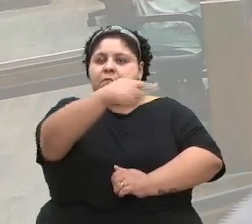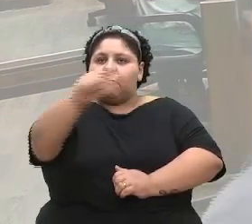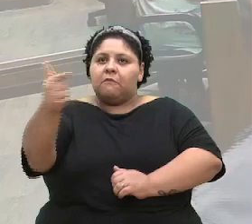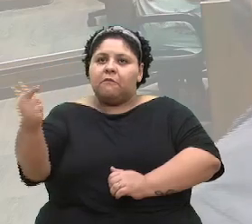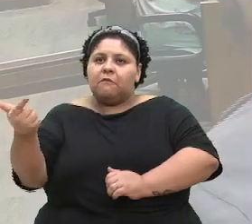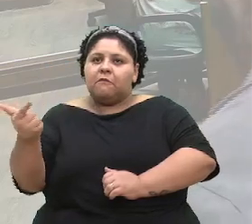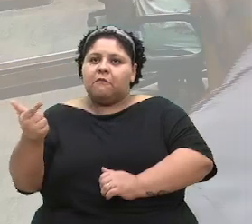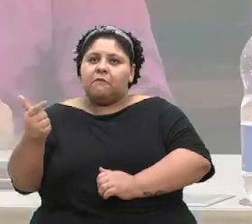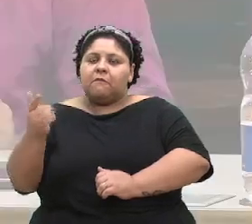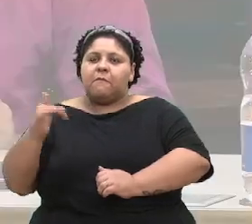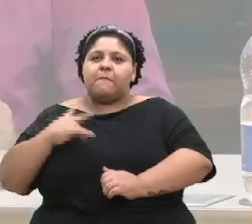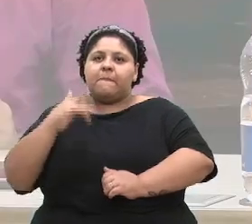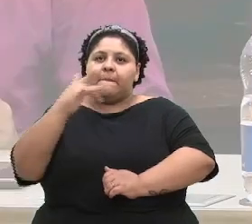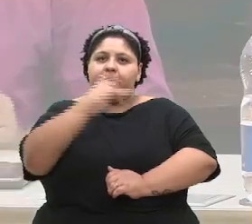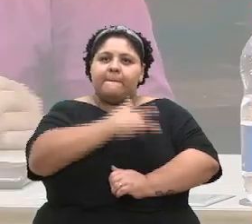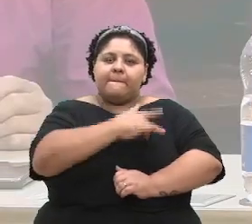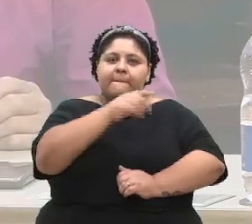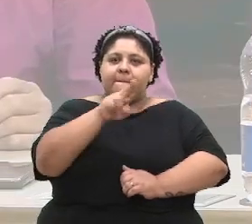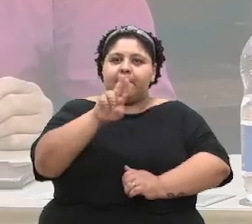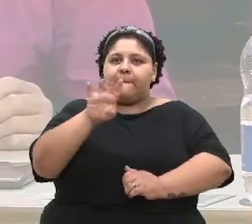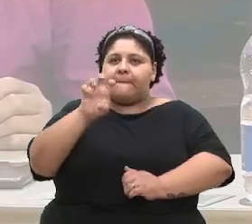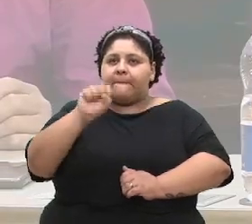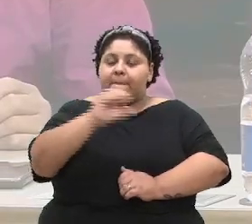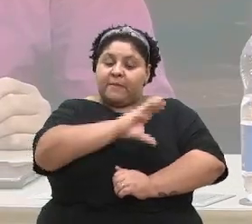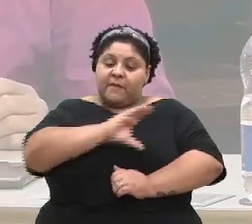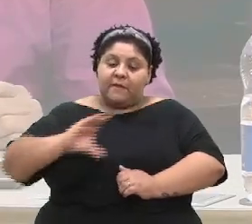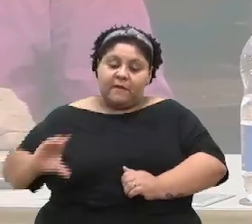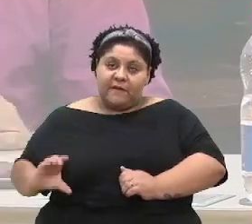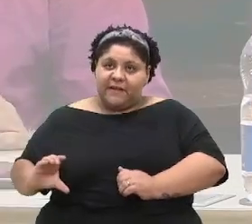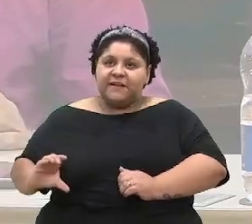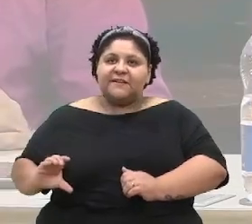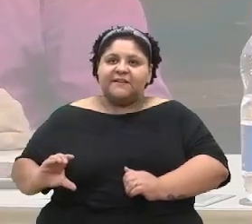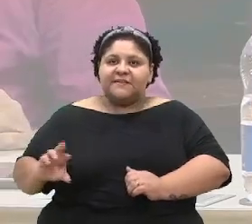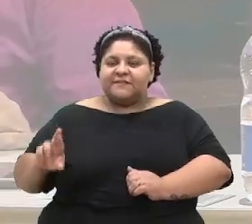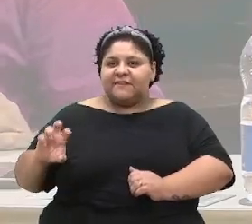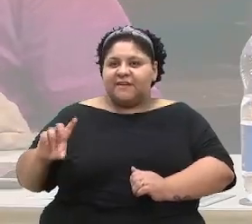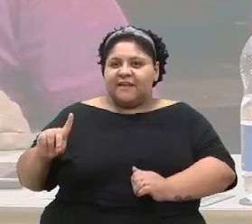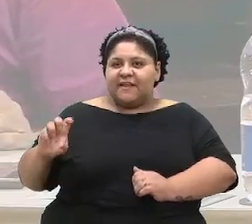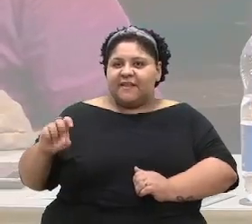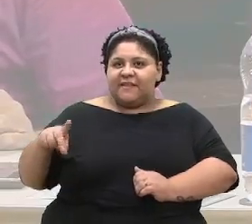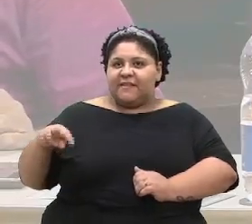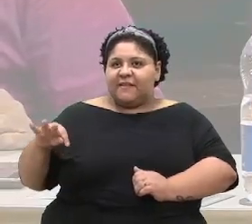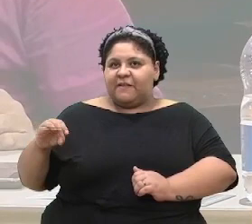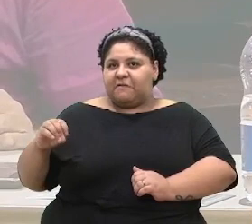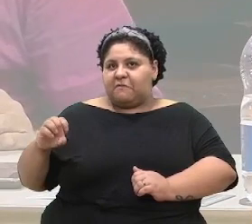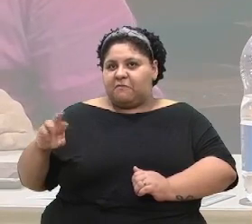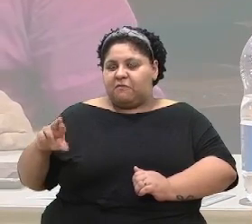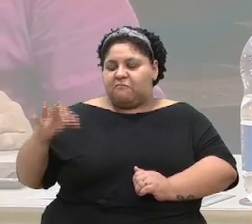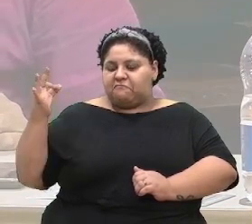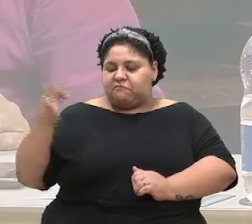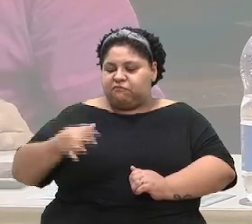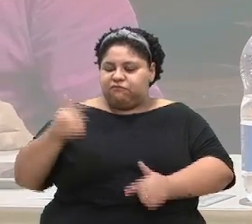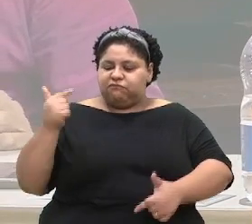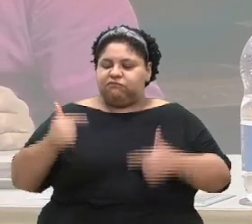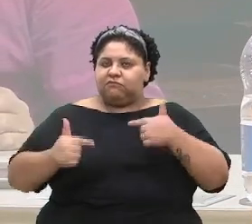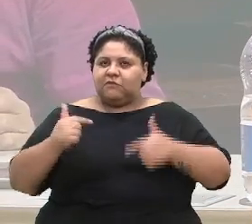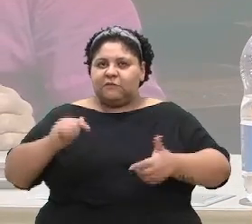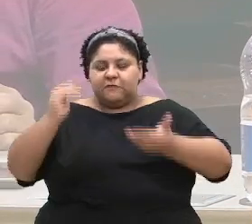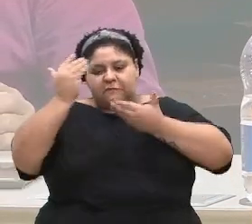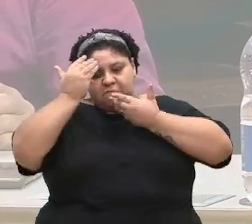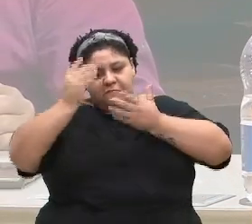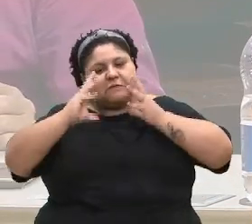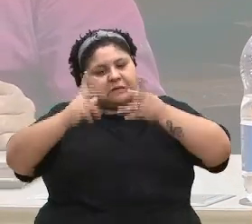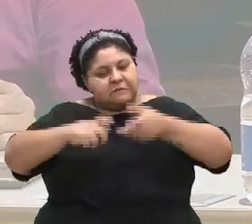UBS do Cristo Redentor, doutor Daniel Ronchetti, faz um excelente trabalho na nossa UBS do Cristo Redentor. Obrigado por tudo que